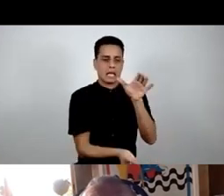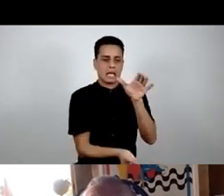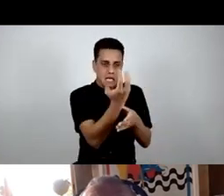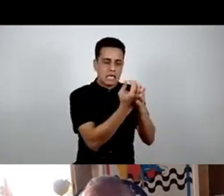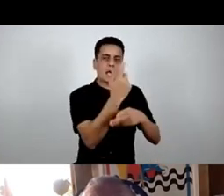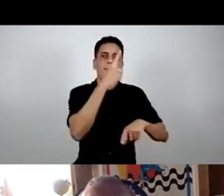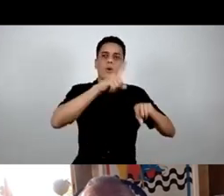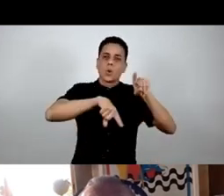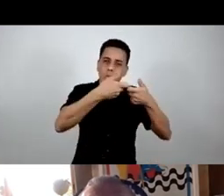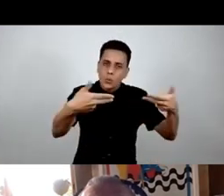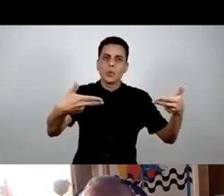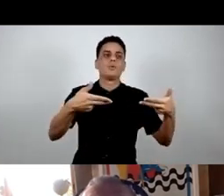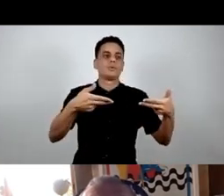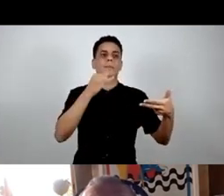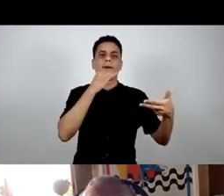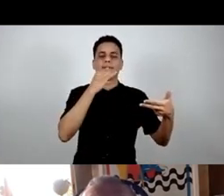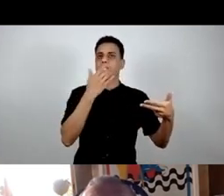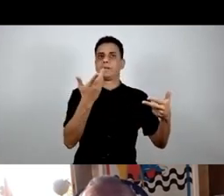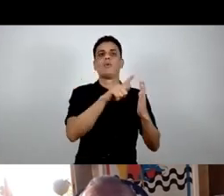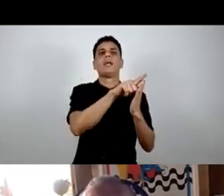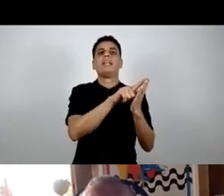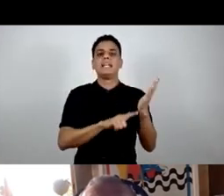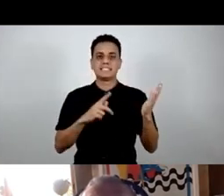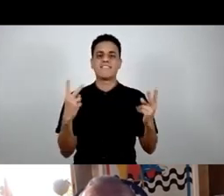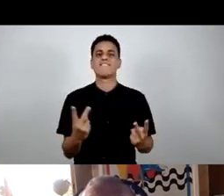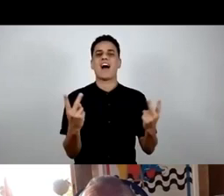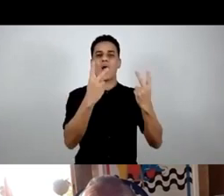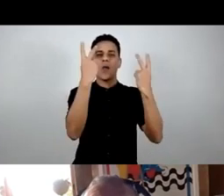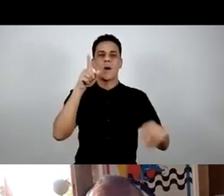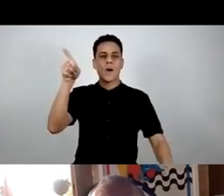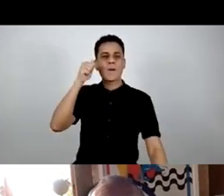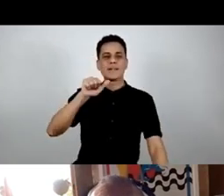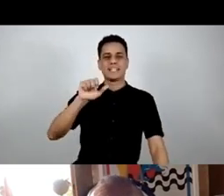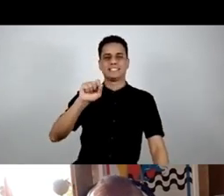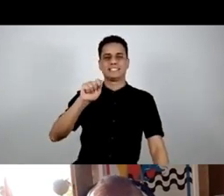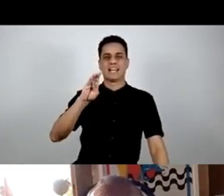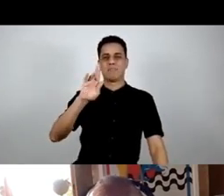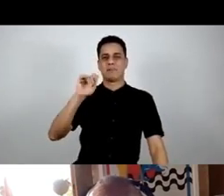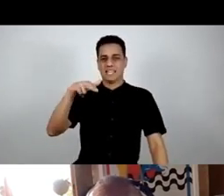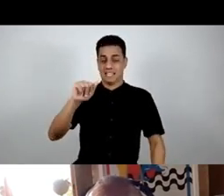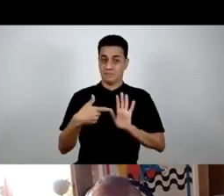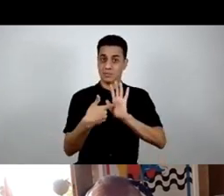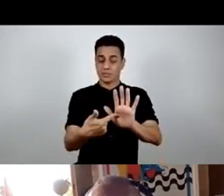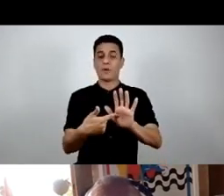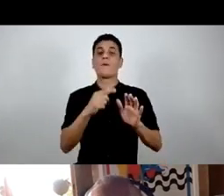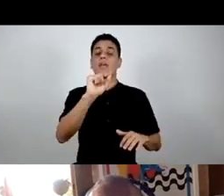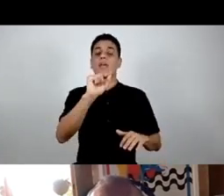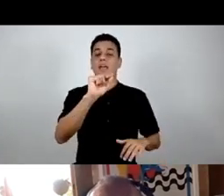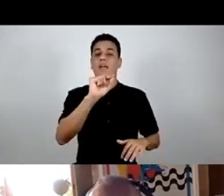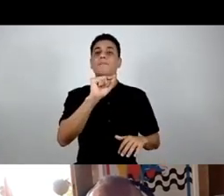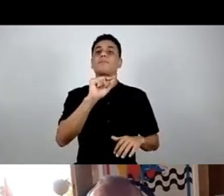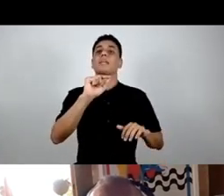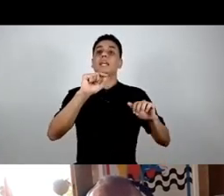produtos, e a gente está vendo pela lista de valuation da Sabrina, que são as empresas de intangíveis, ou seja,